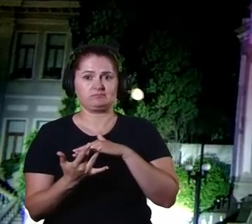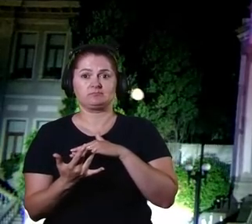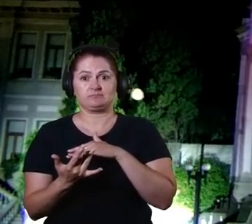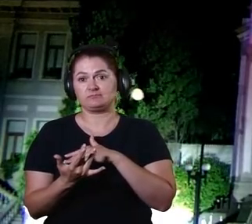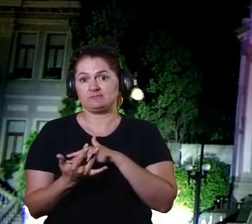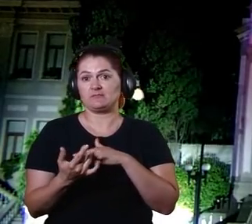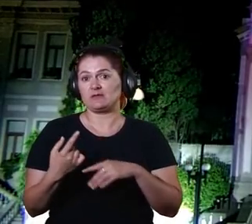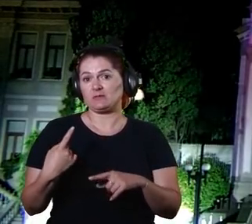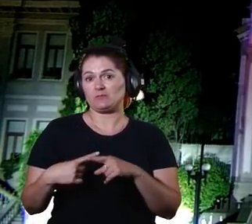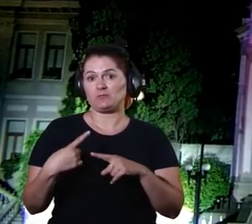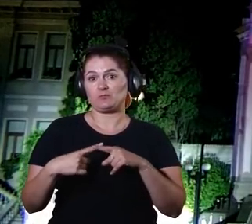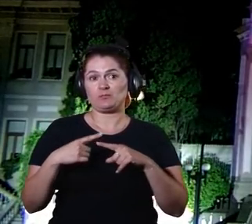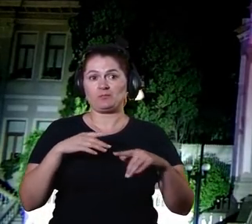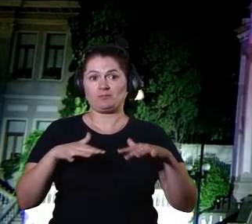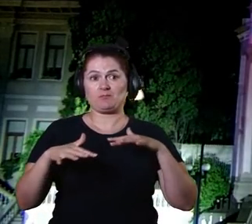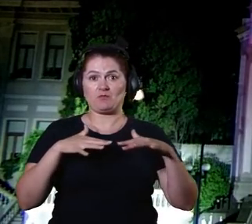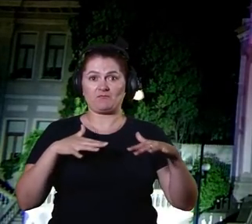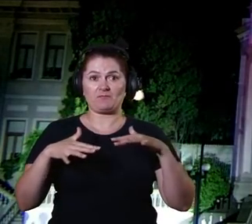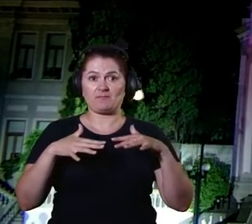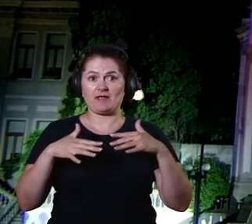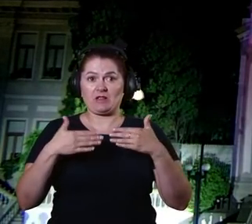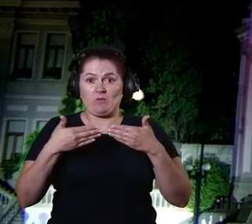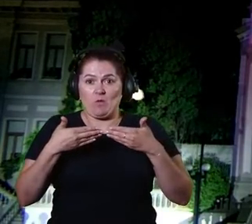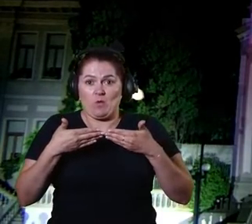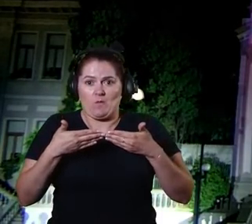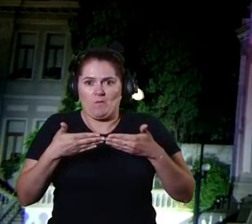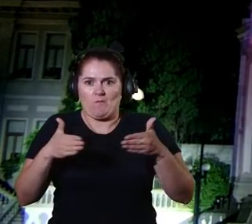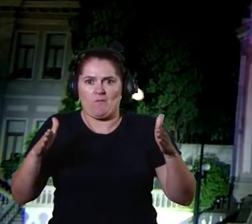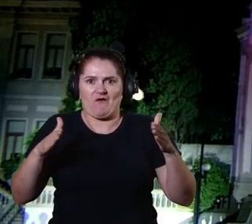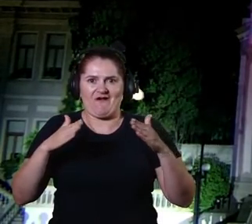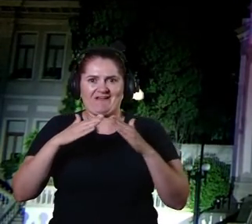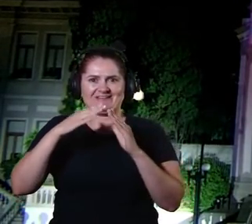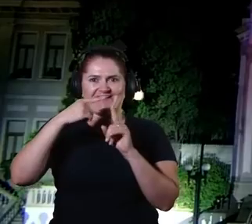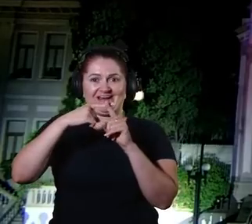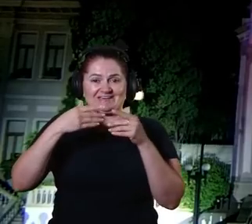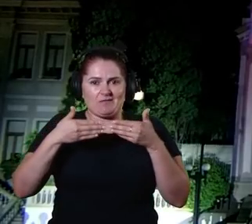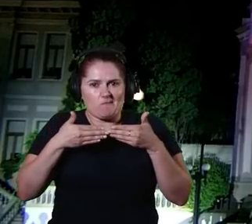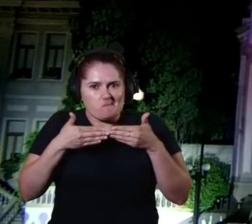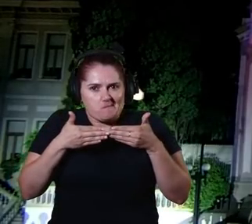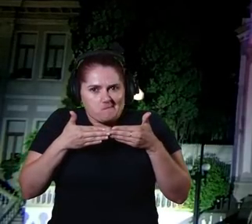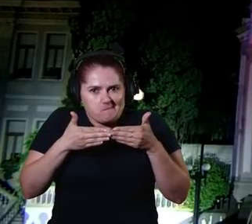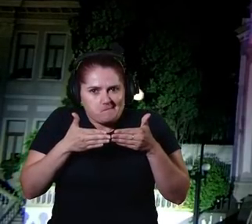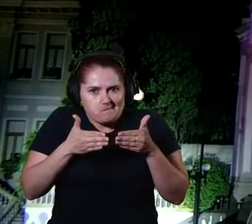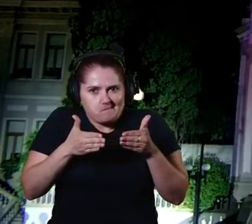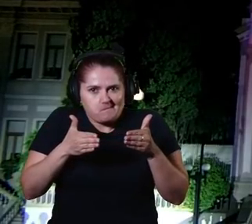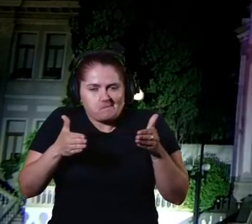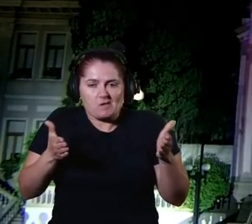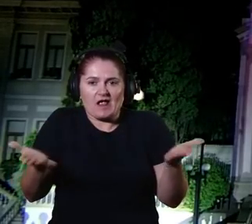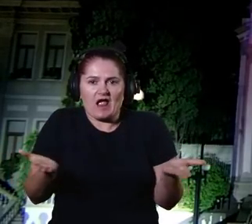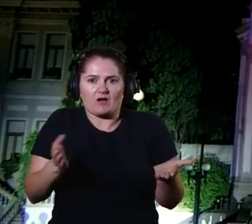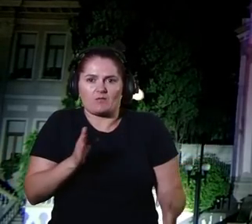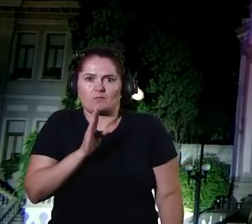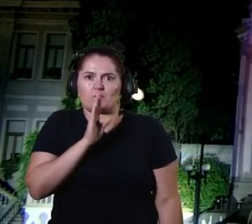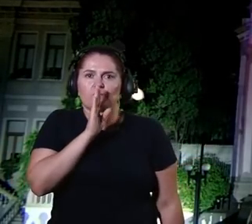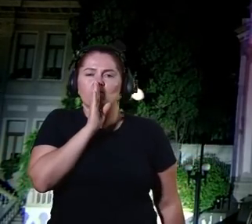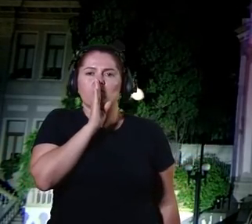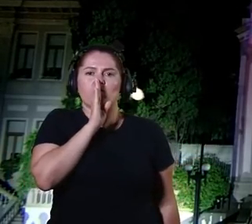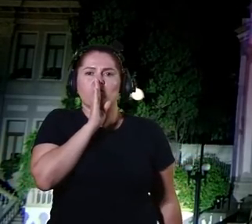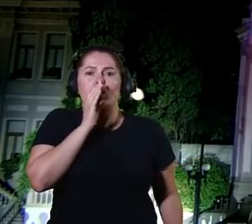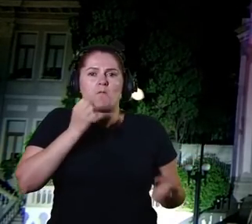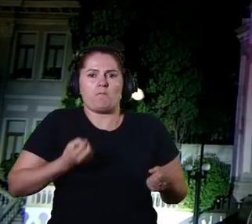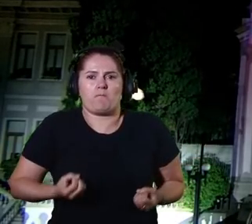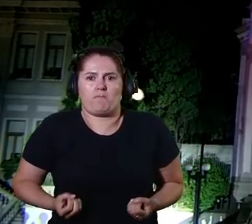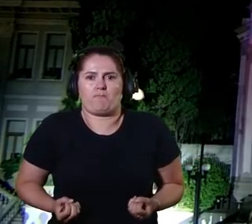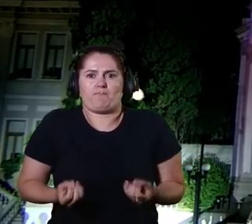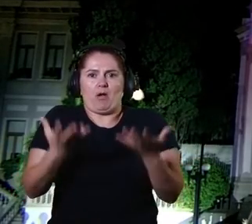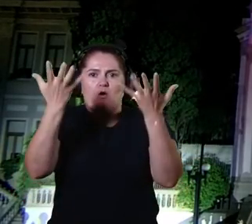movimento é feito, as portas da Catedral Diocesana se abrem, o silêncio habita e a explosão